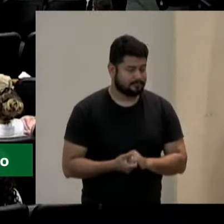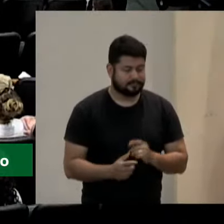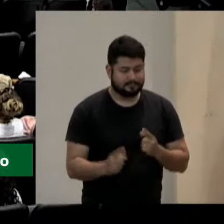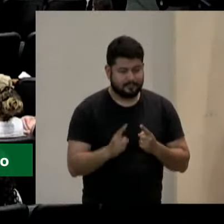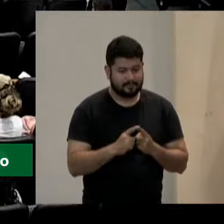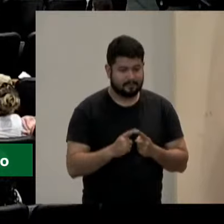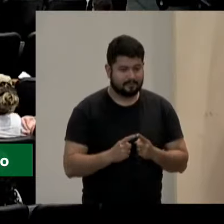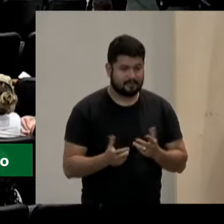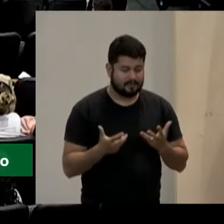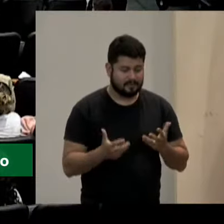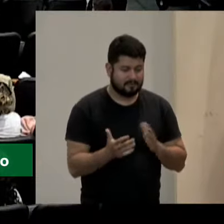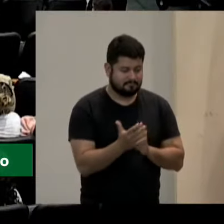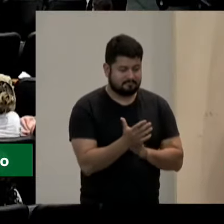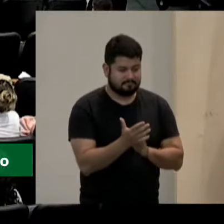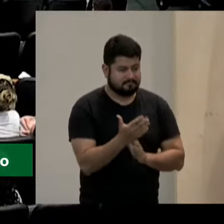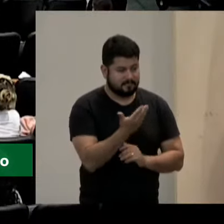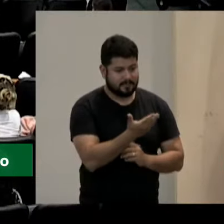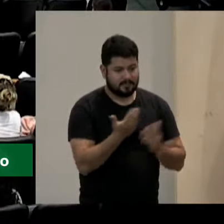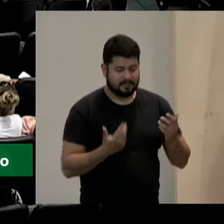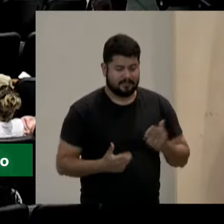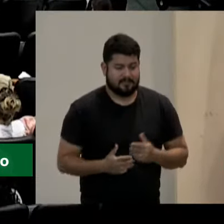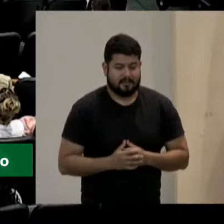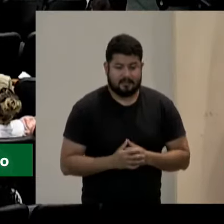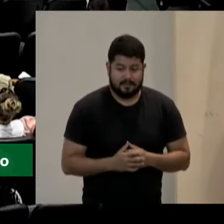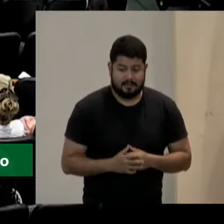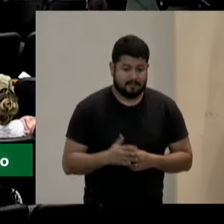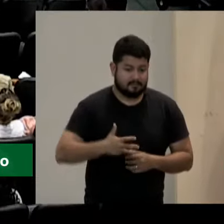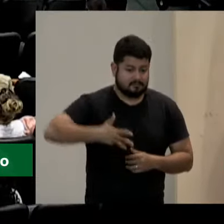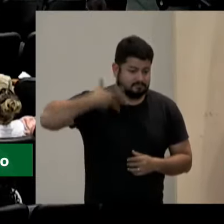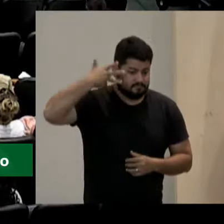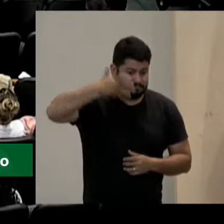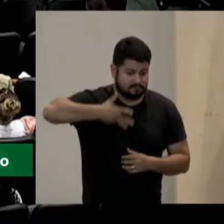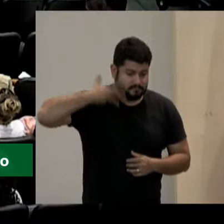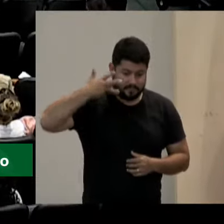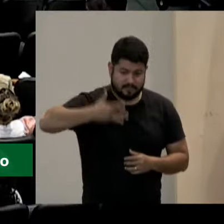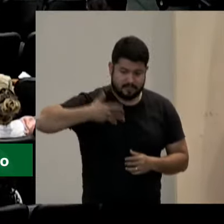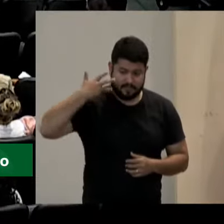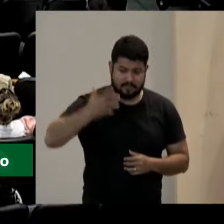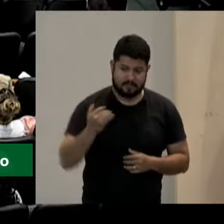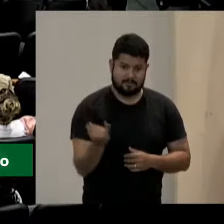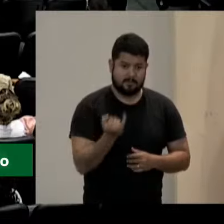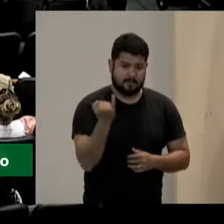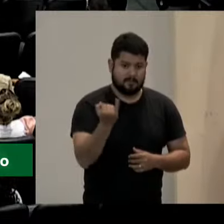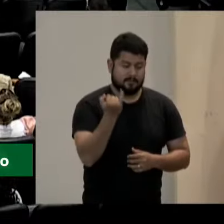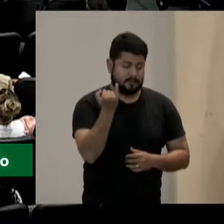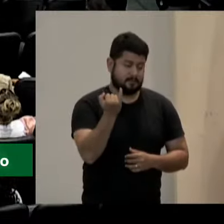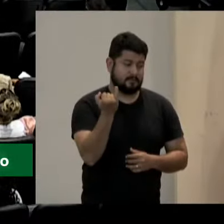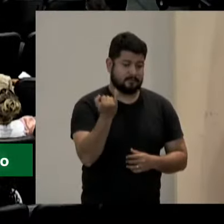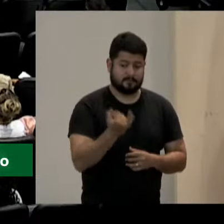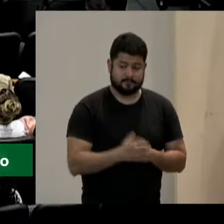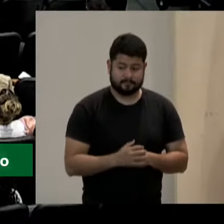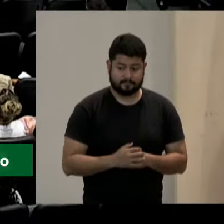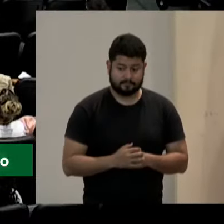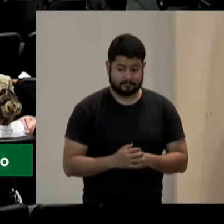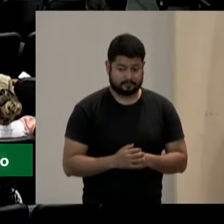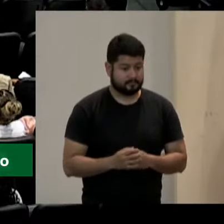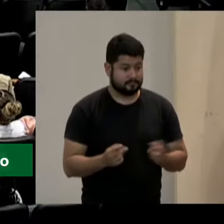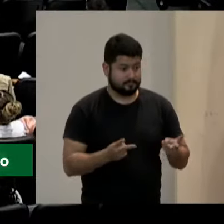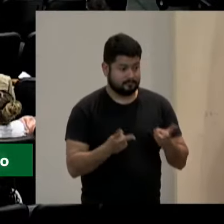lugar, te parabenizar pela sua fala, extremamente potente e necessária. Você pode ver que a minha